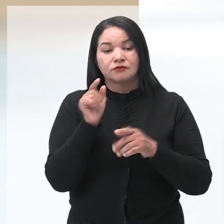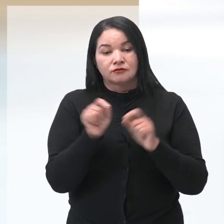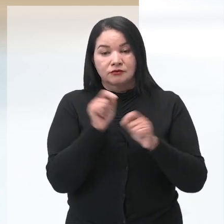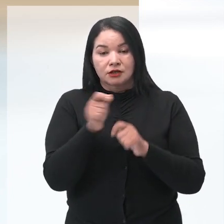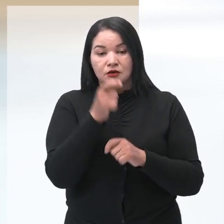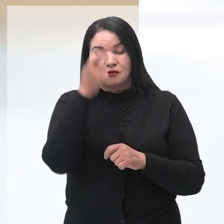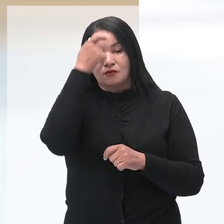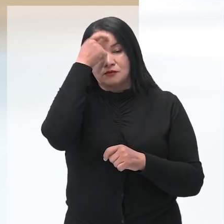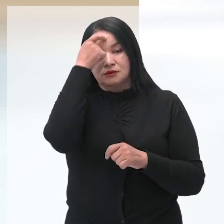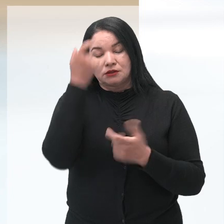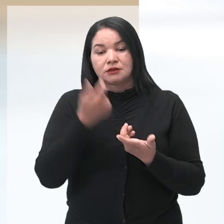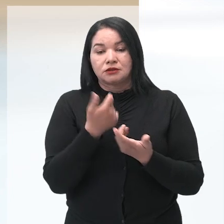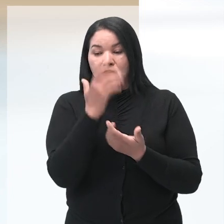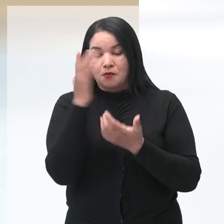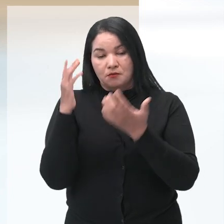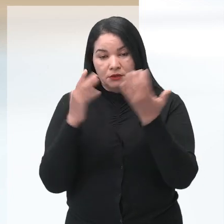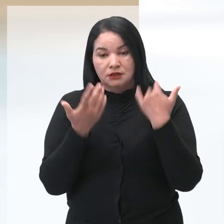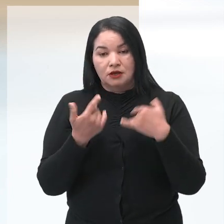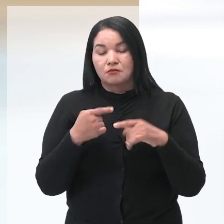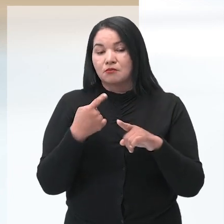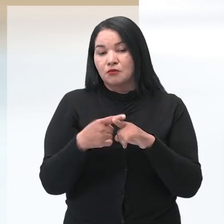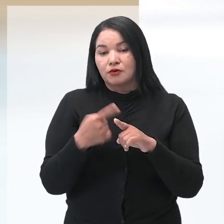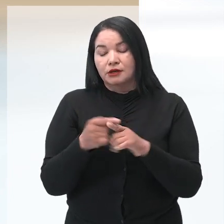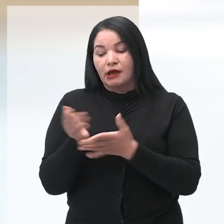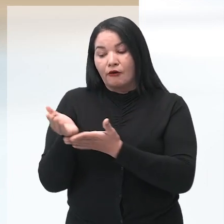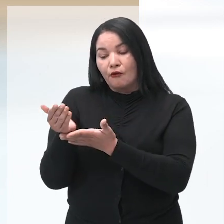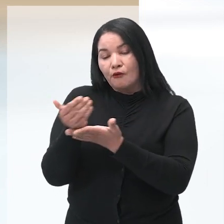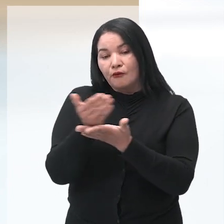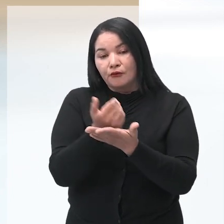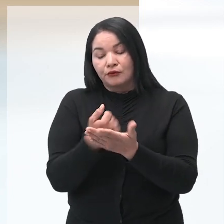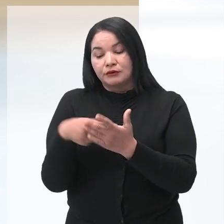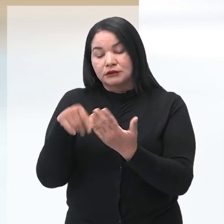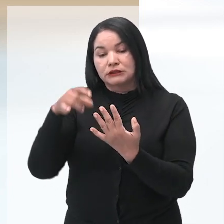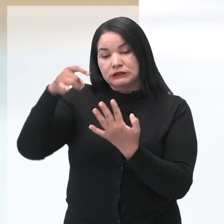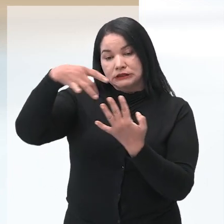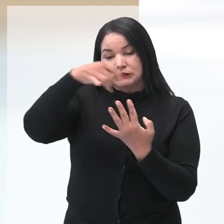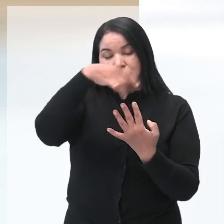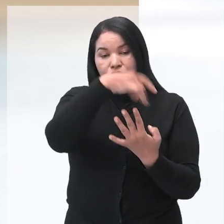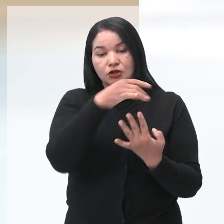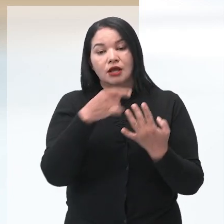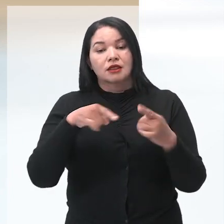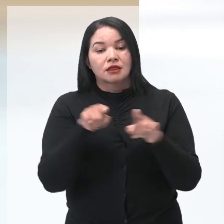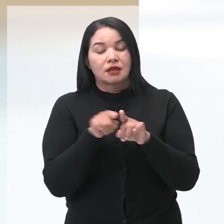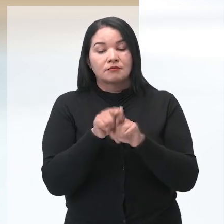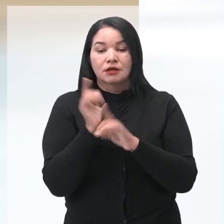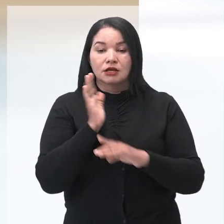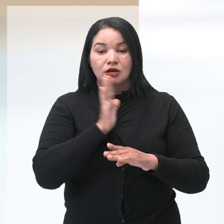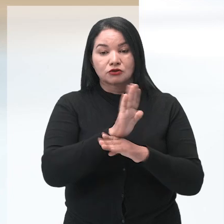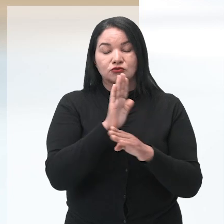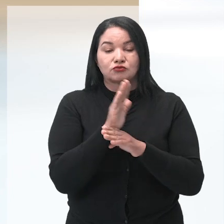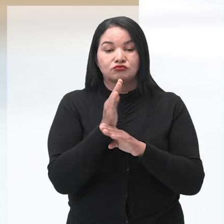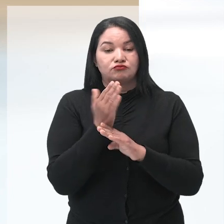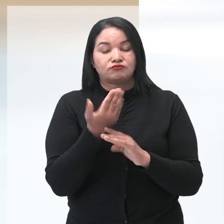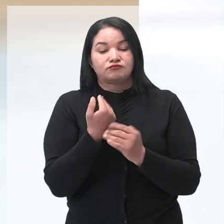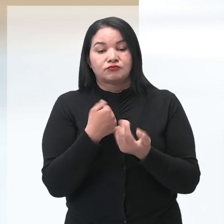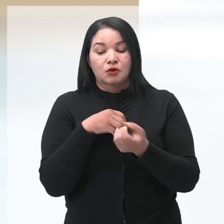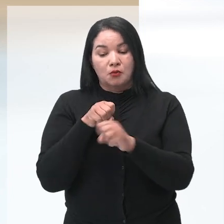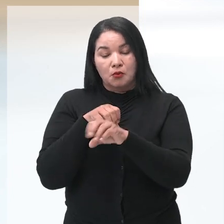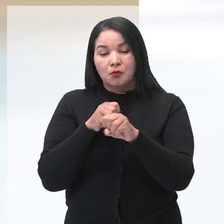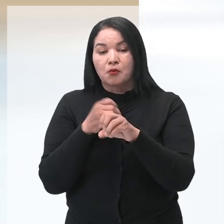coleta seletiva promove, né, a educação ambiental e a